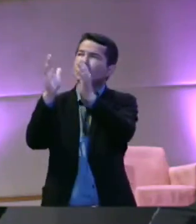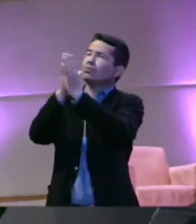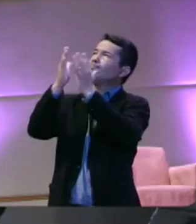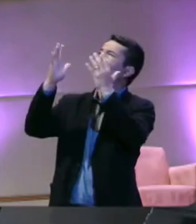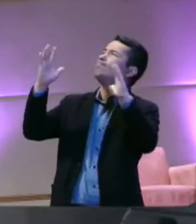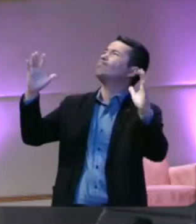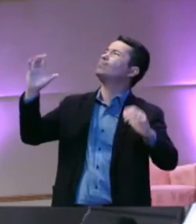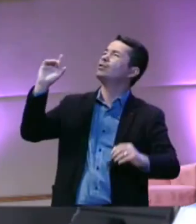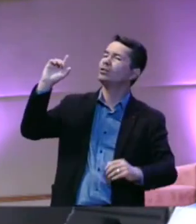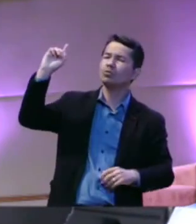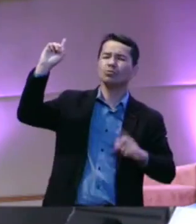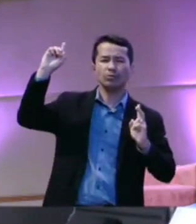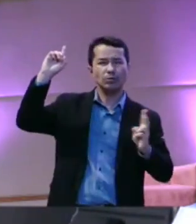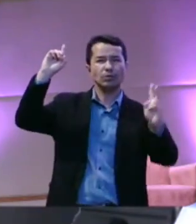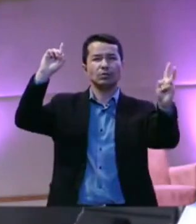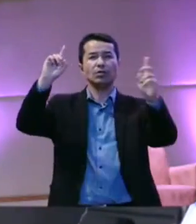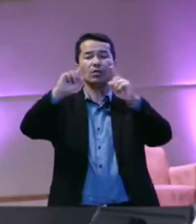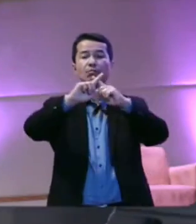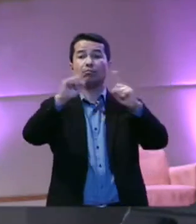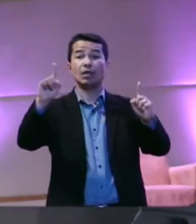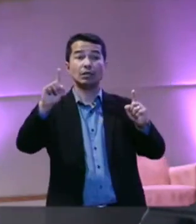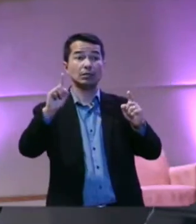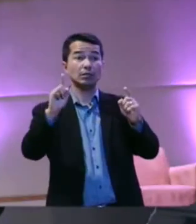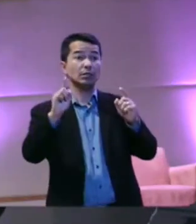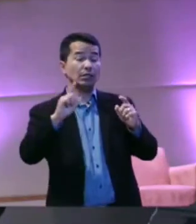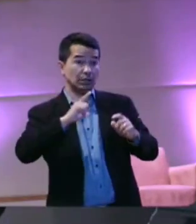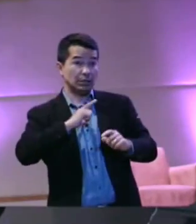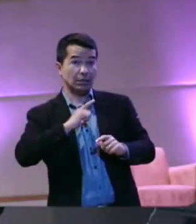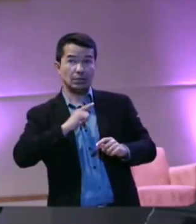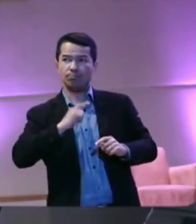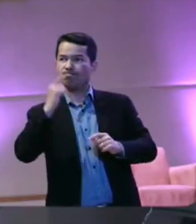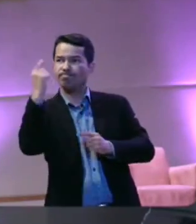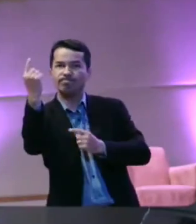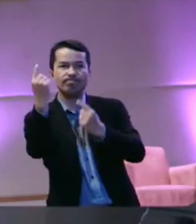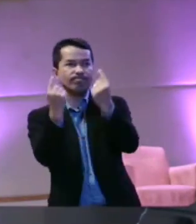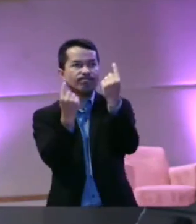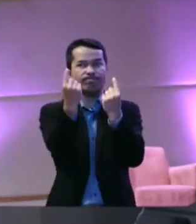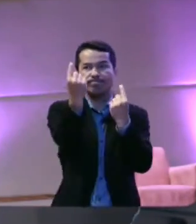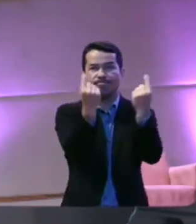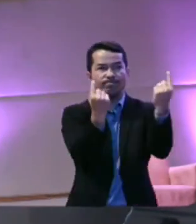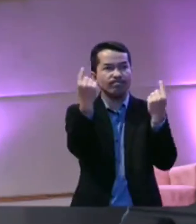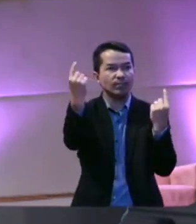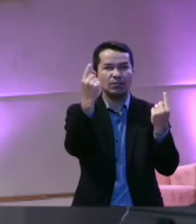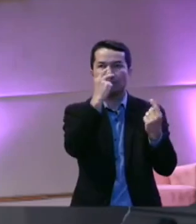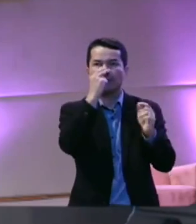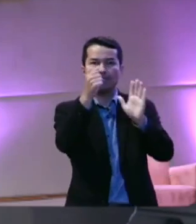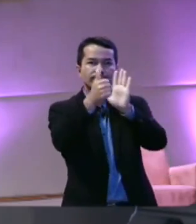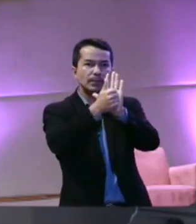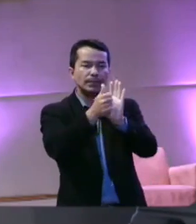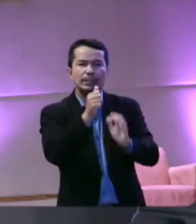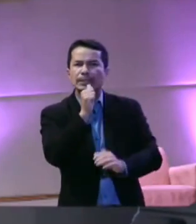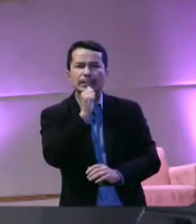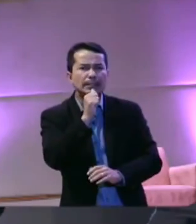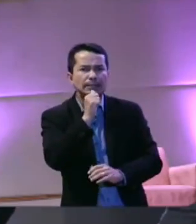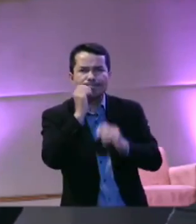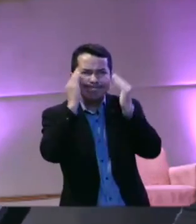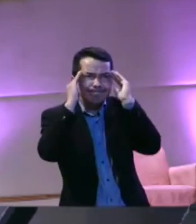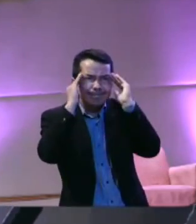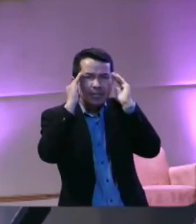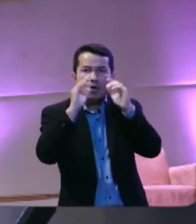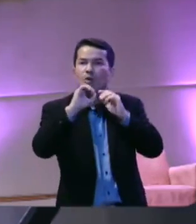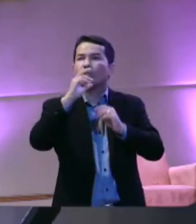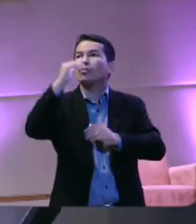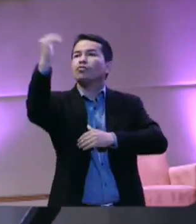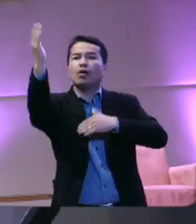que a igreja de forma plena ainda não entendeu esse tempo de manifestação de Deus. E nós